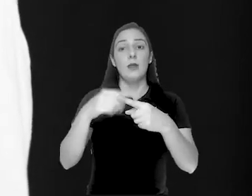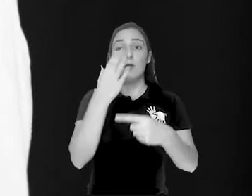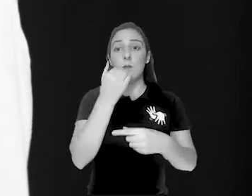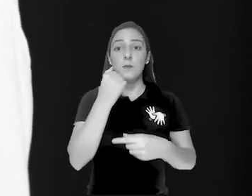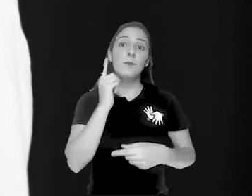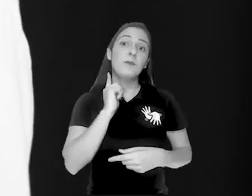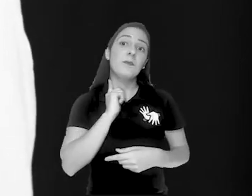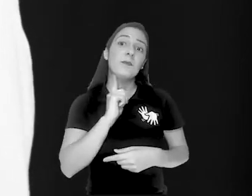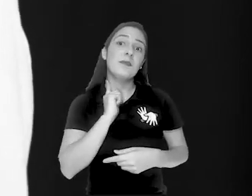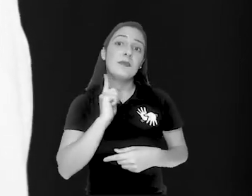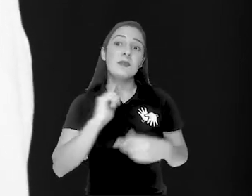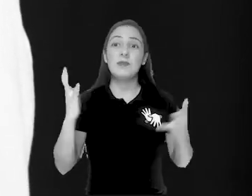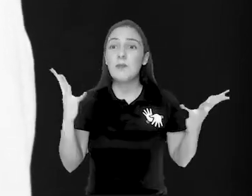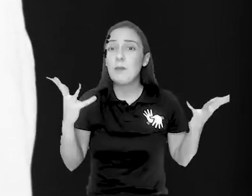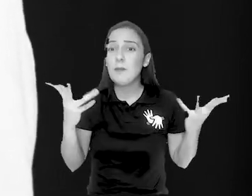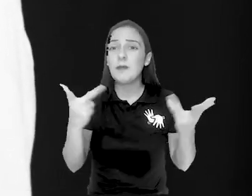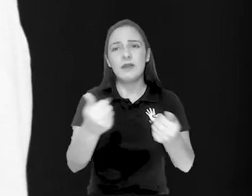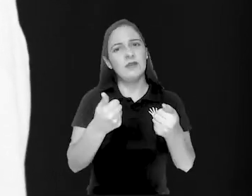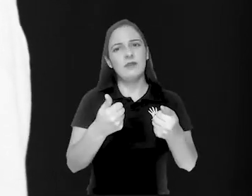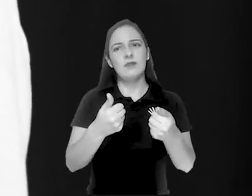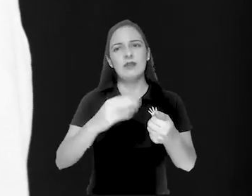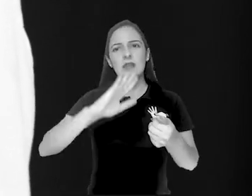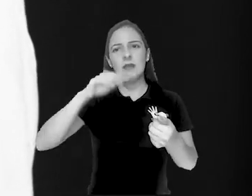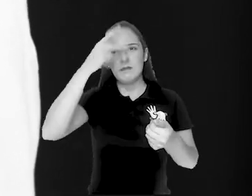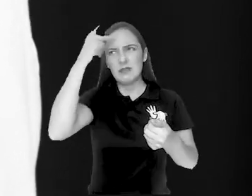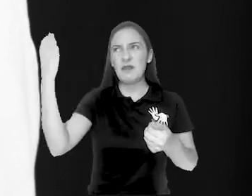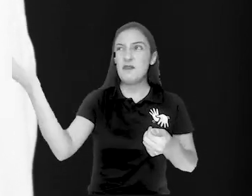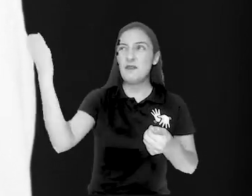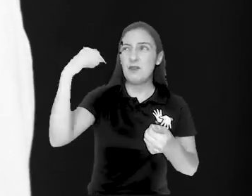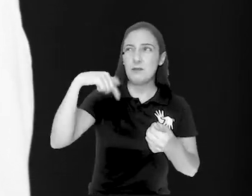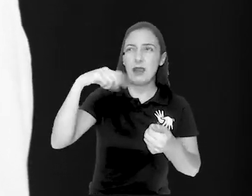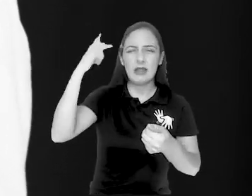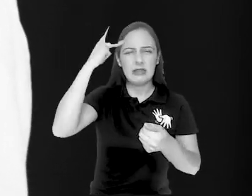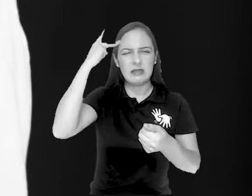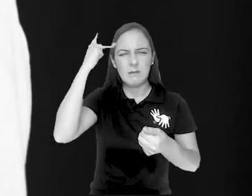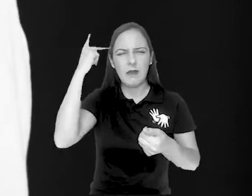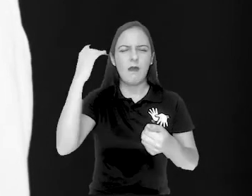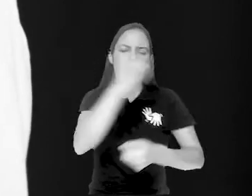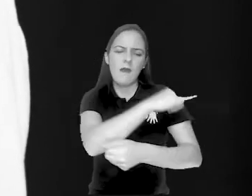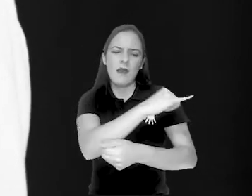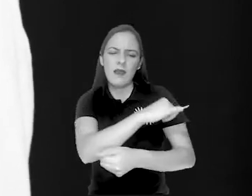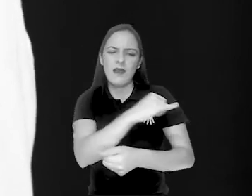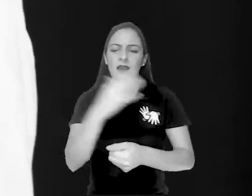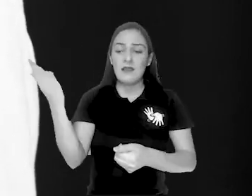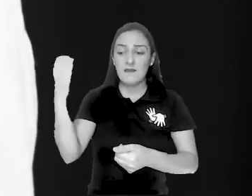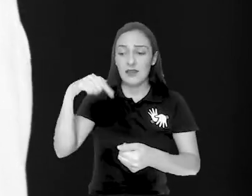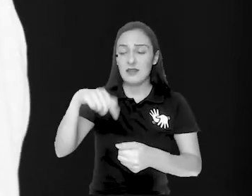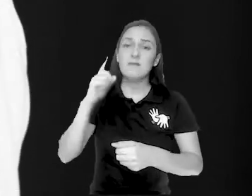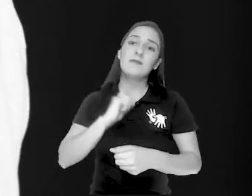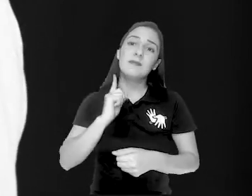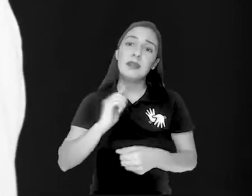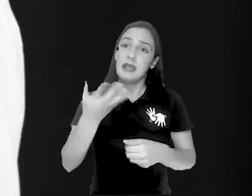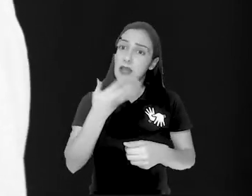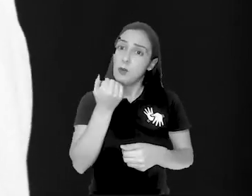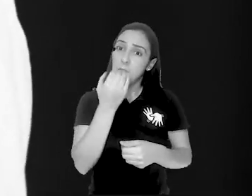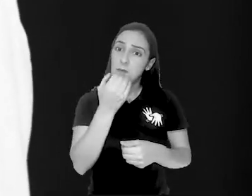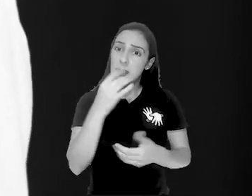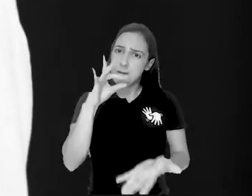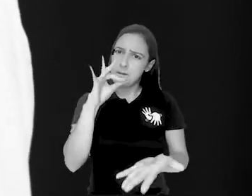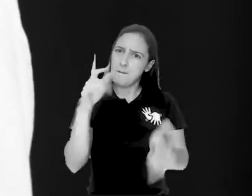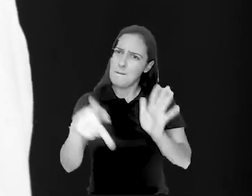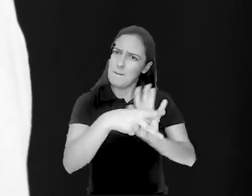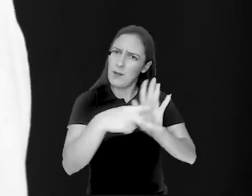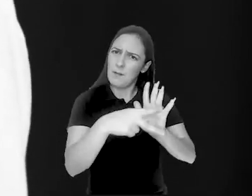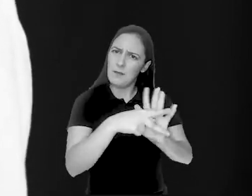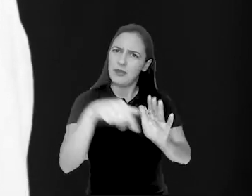é maravilhosa. E o turista que vem do Rio, de São Paulo, de outros lugares, ele quer comer da nossa comida, né? Porque a comida mineira é